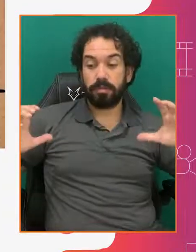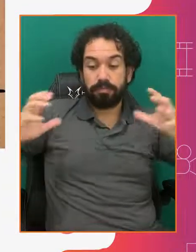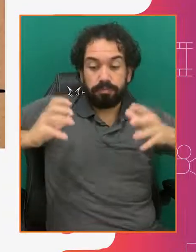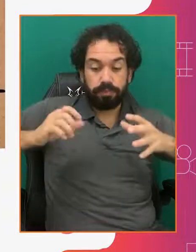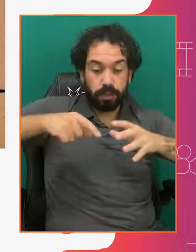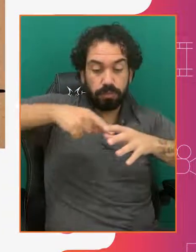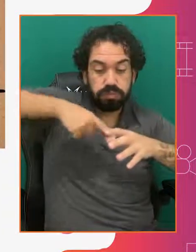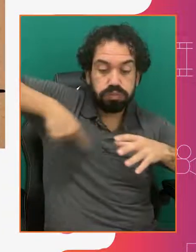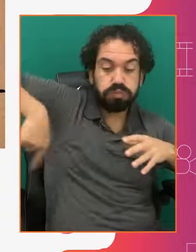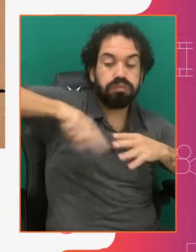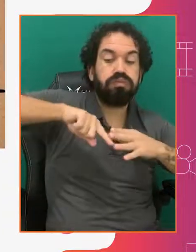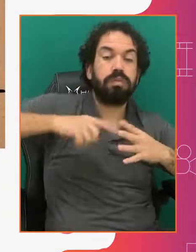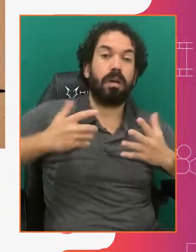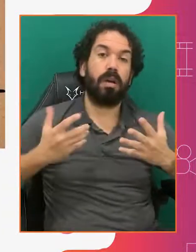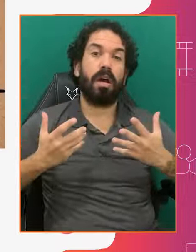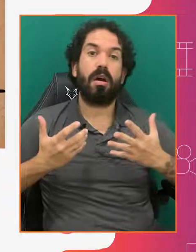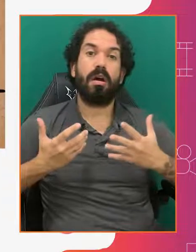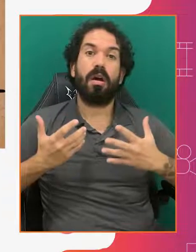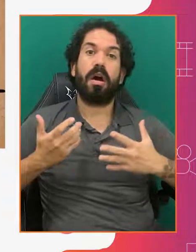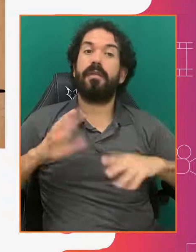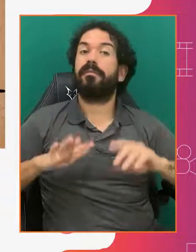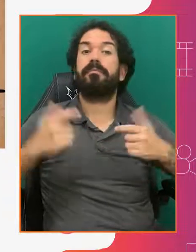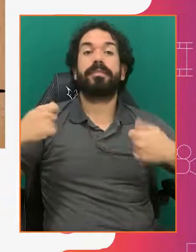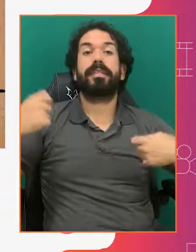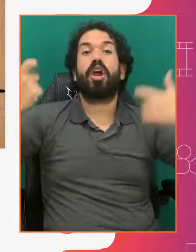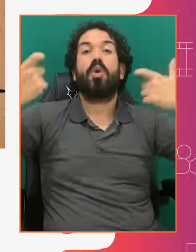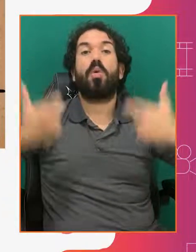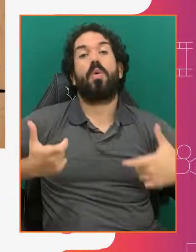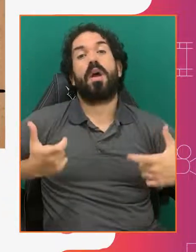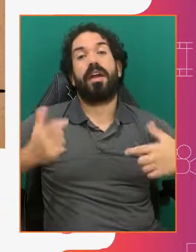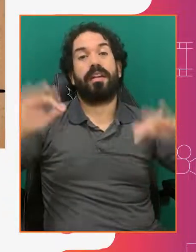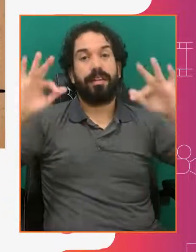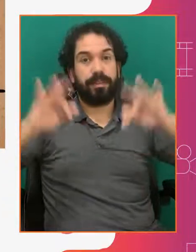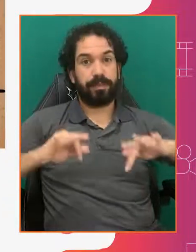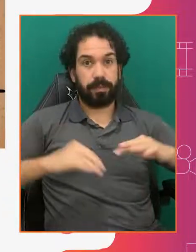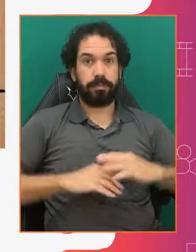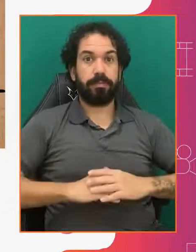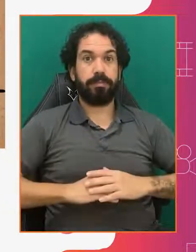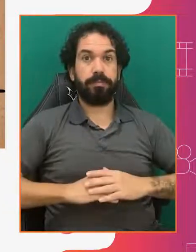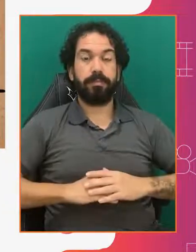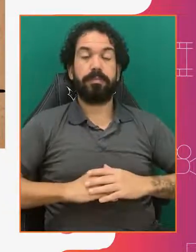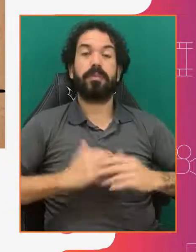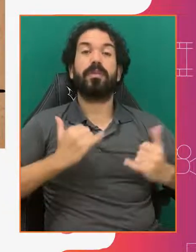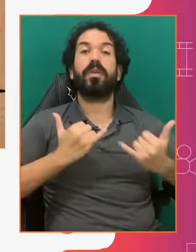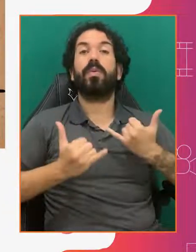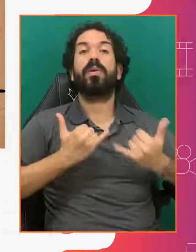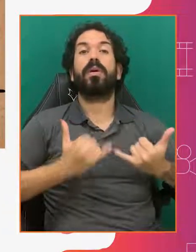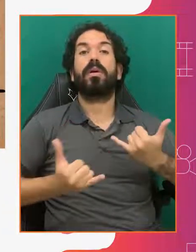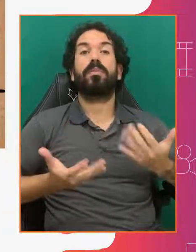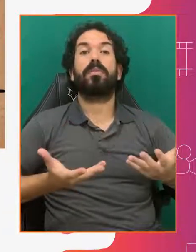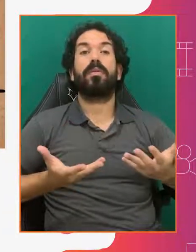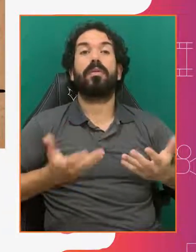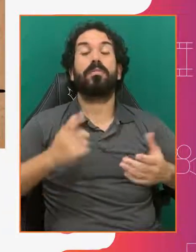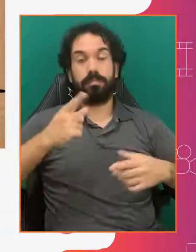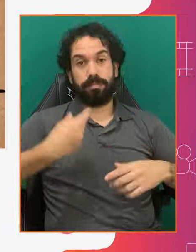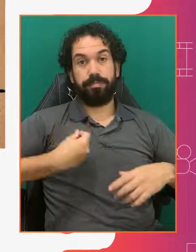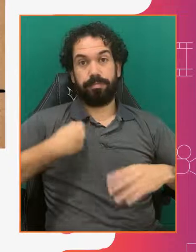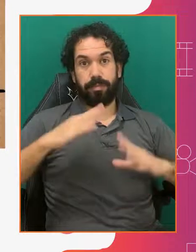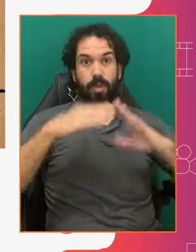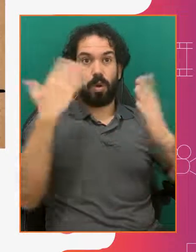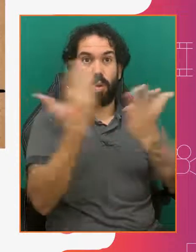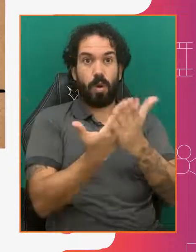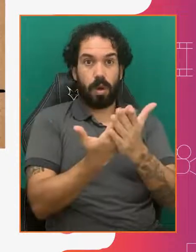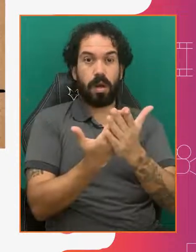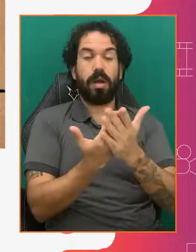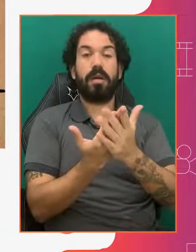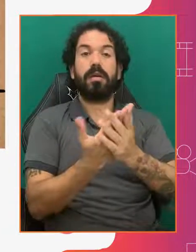fechar um ciclo ou ter um determinado lugar para acabar. Como, por exemplo, quando você estava na